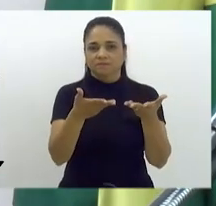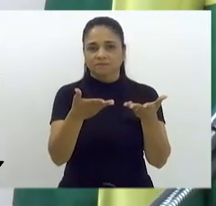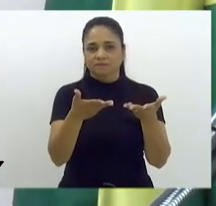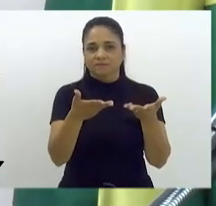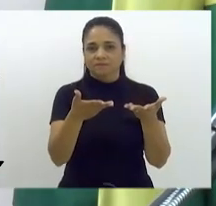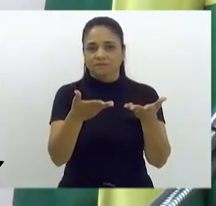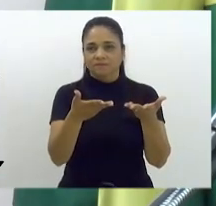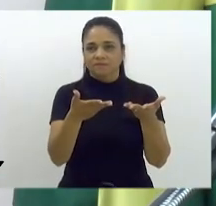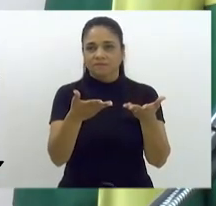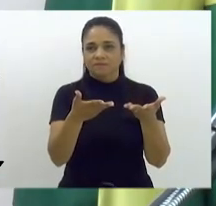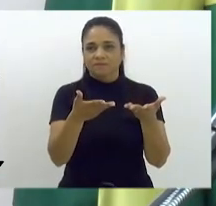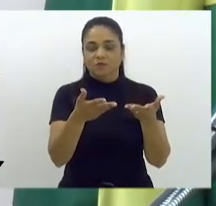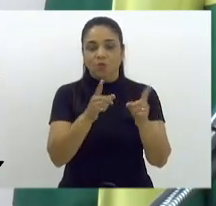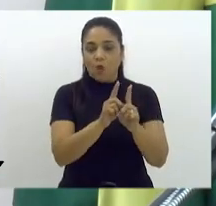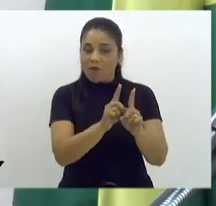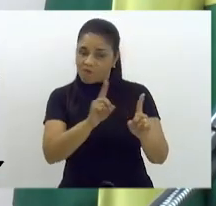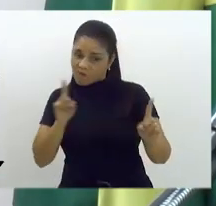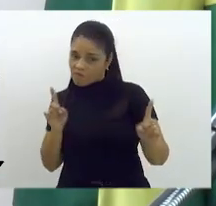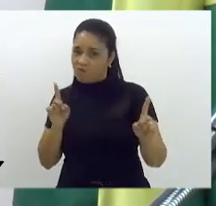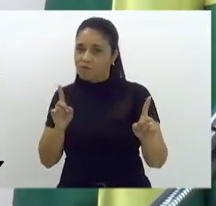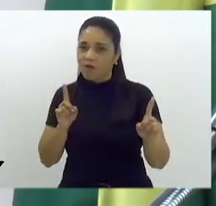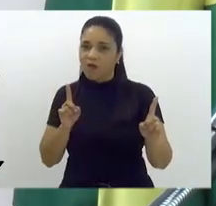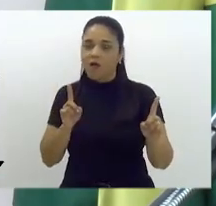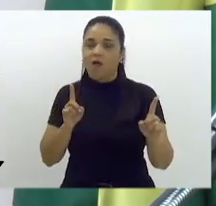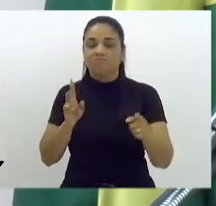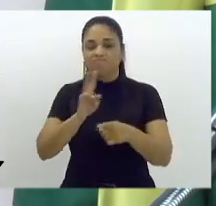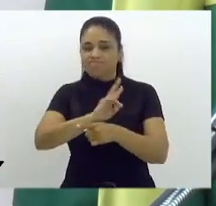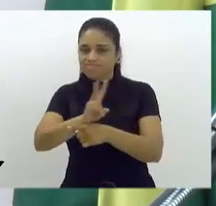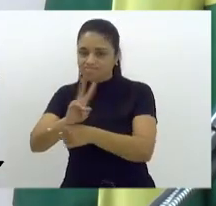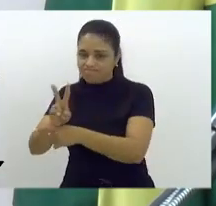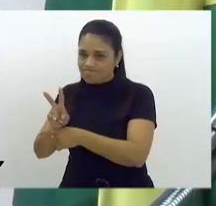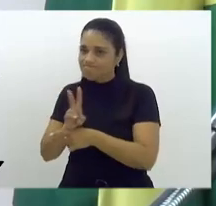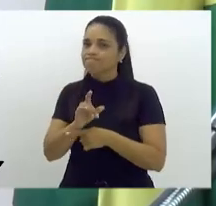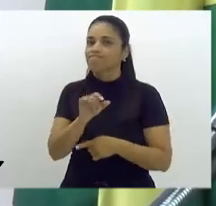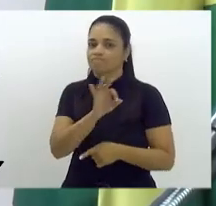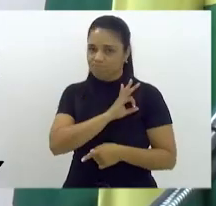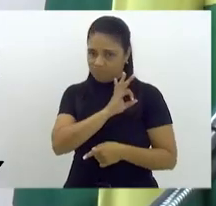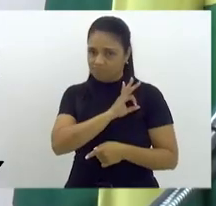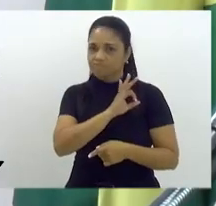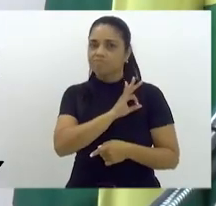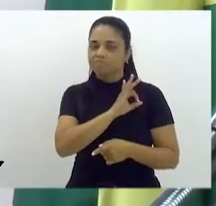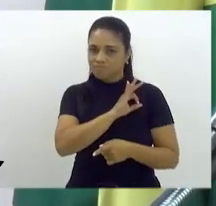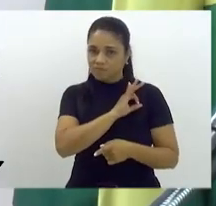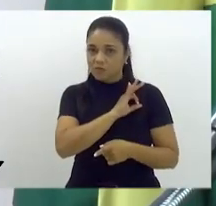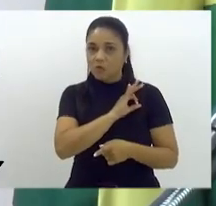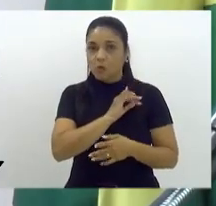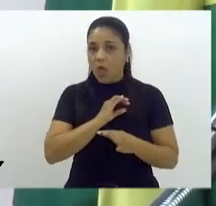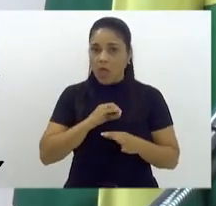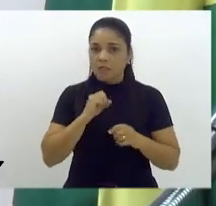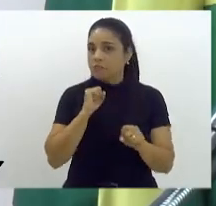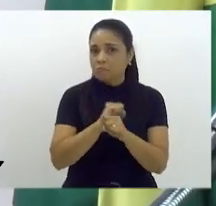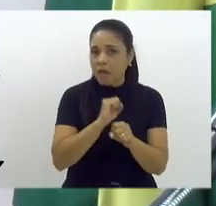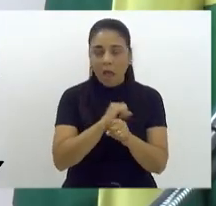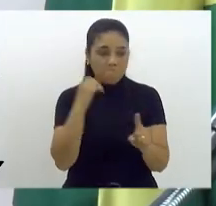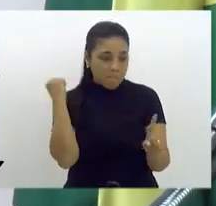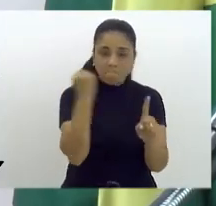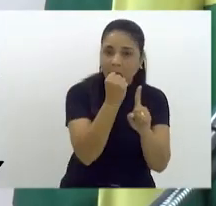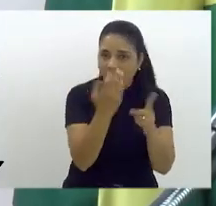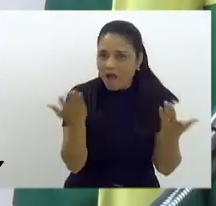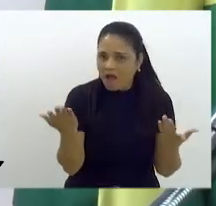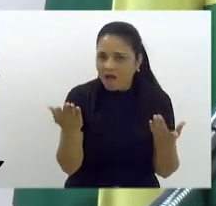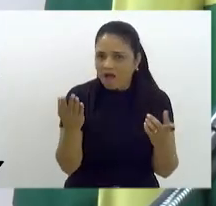como é que fala o afastamento do agresso de afastamento exatamente não espera as virgens de fato acontecer para falar ah meu Deus